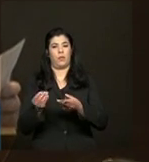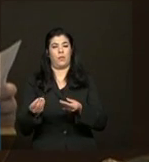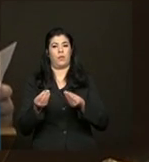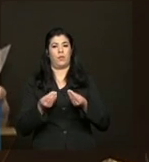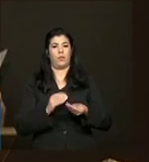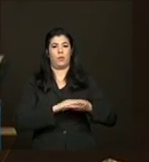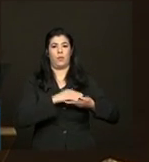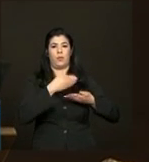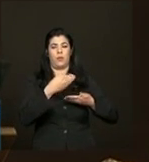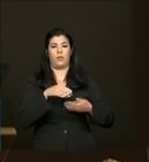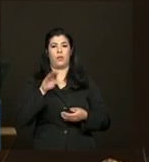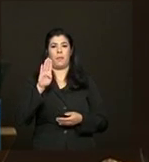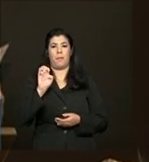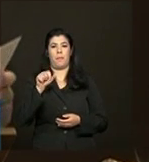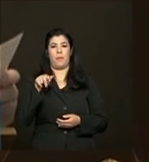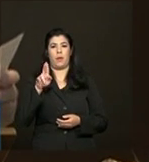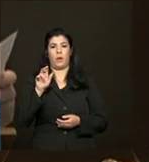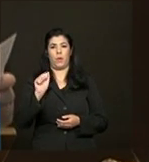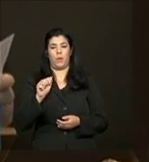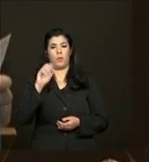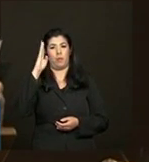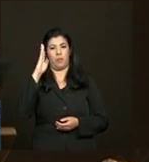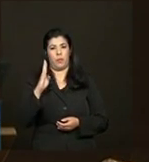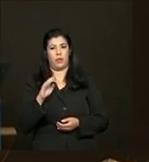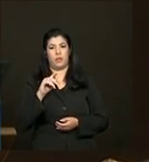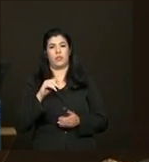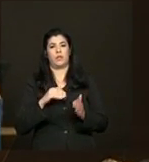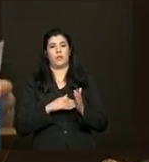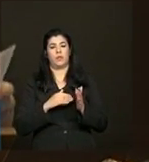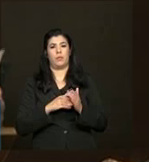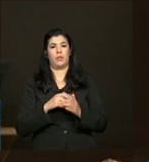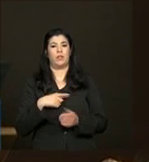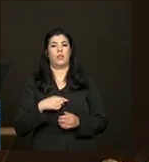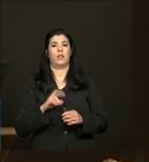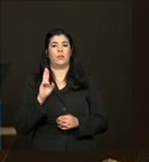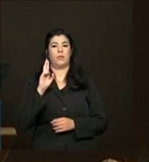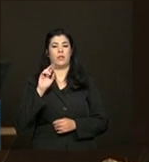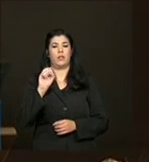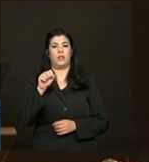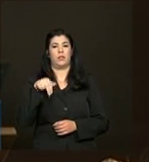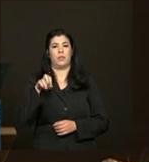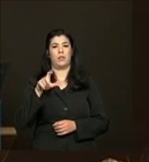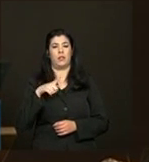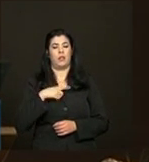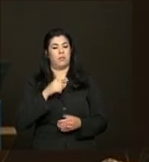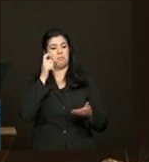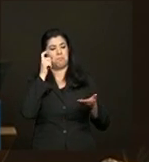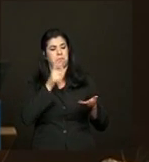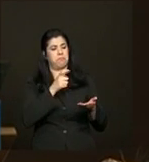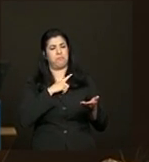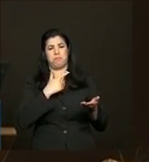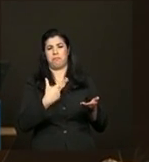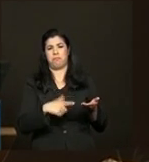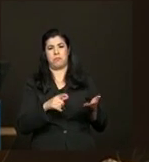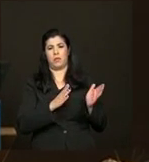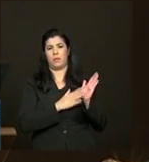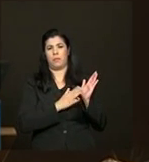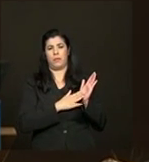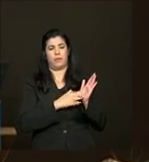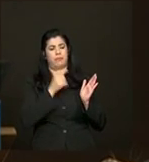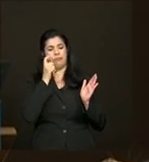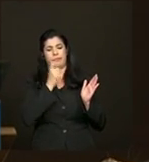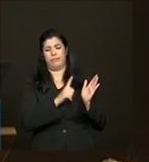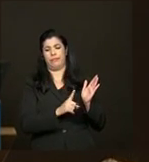pela Bengoa Construção Brasil Limitada, representado pela corretora Spinelli, declara que não possui interesse em apresentar a